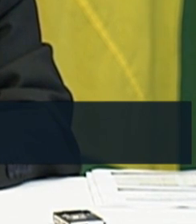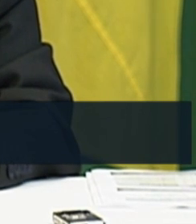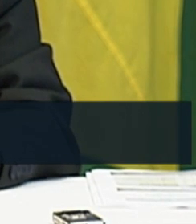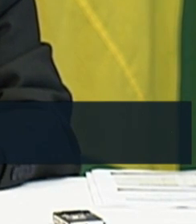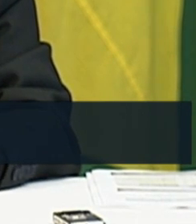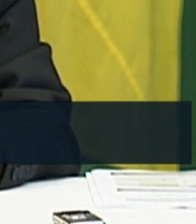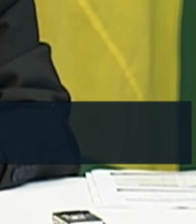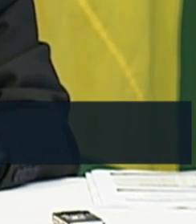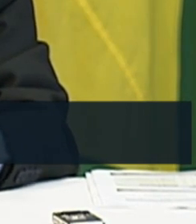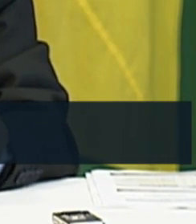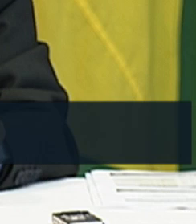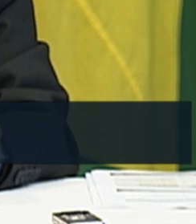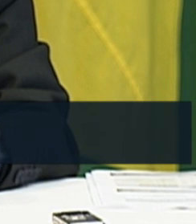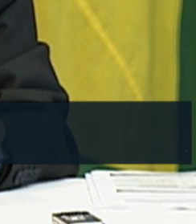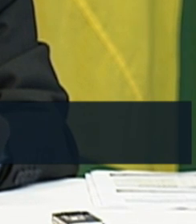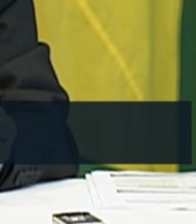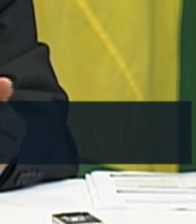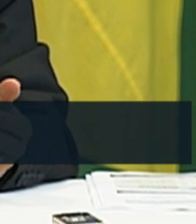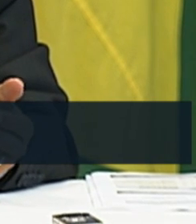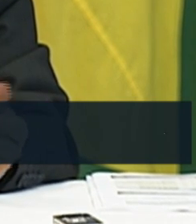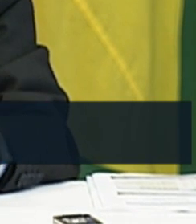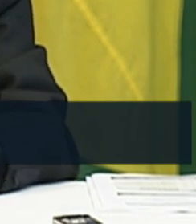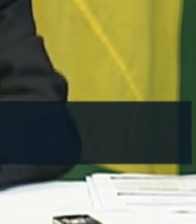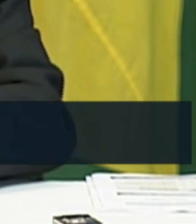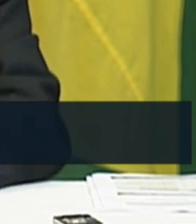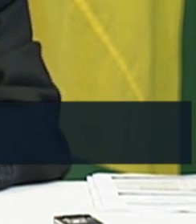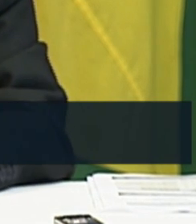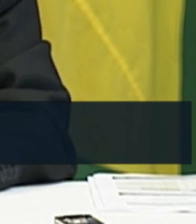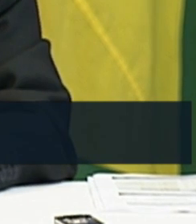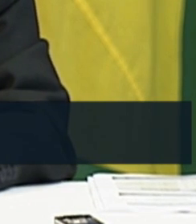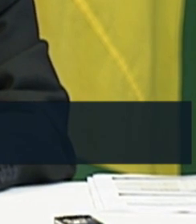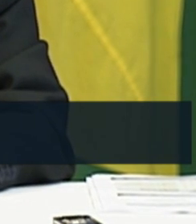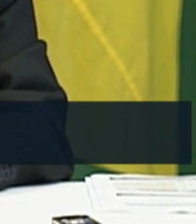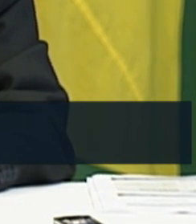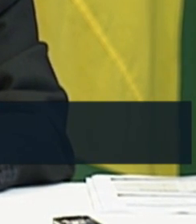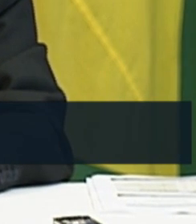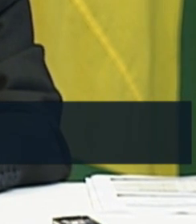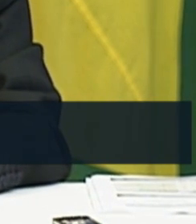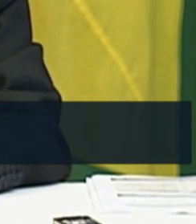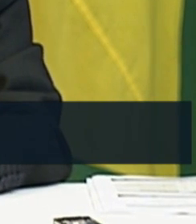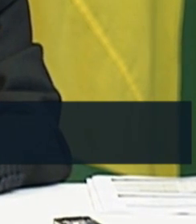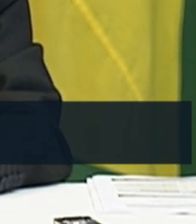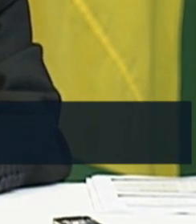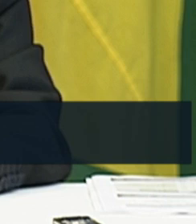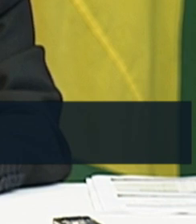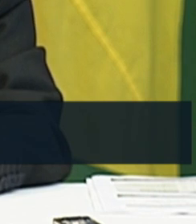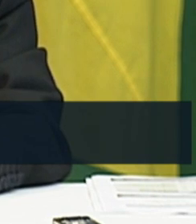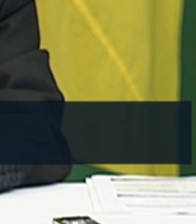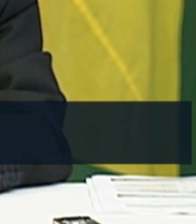gerados é é uma quantidade muito grande de de de empregos porque de empregos diretos